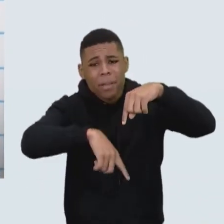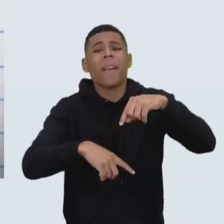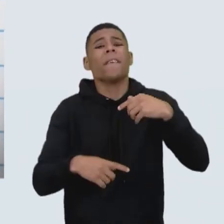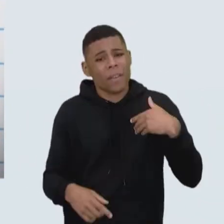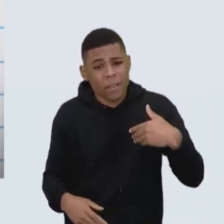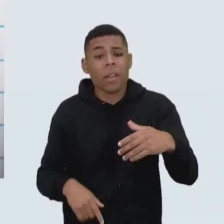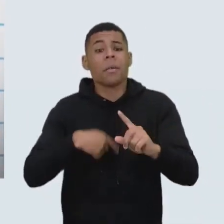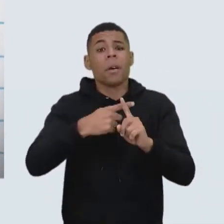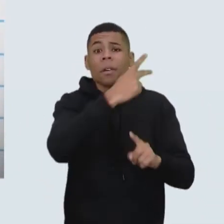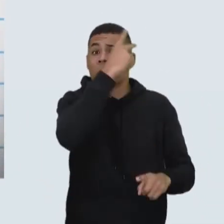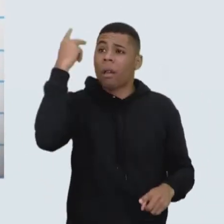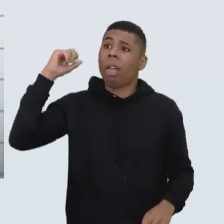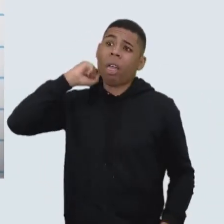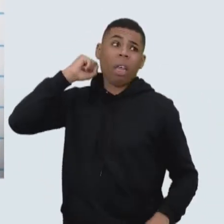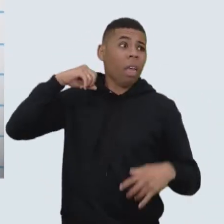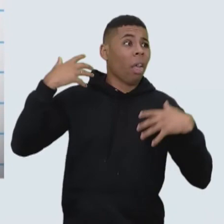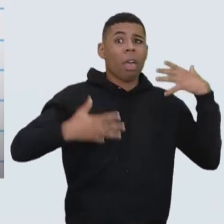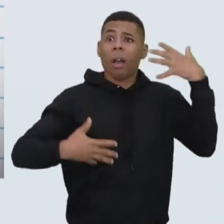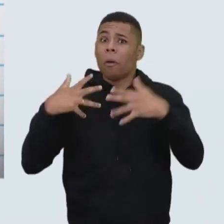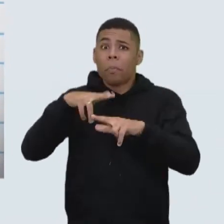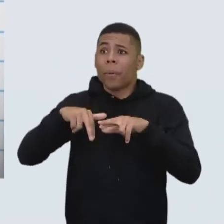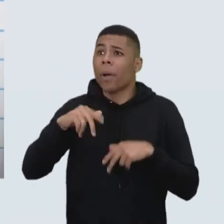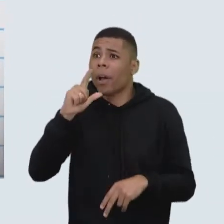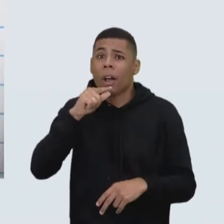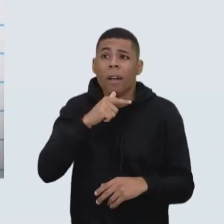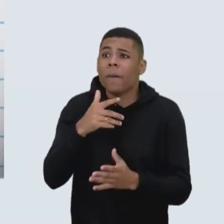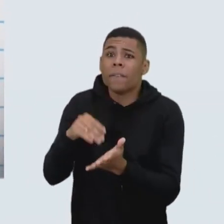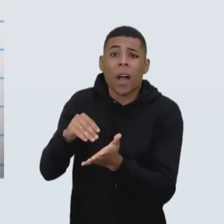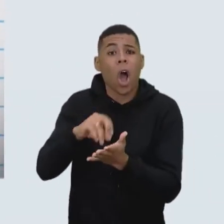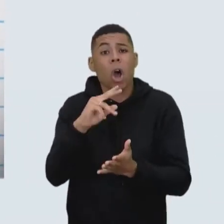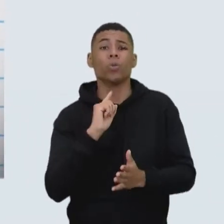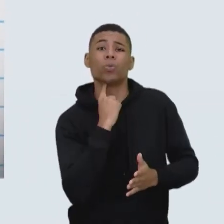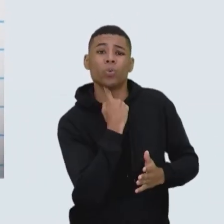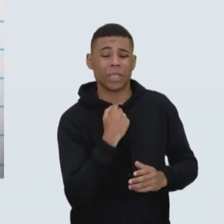de estresse hídrico. De acordo com a FAO, a escassez de água já